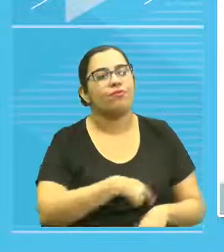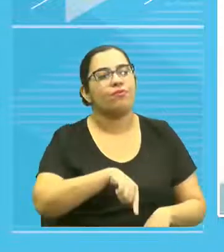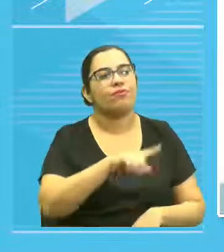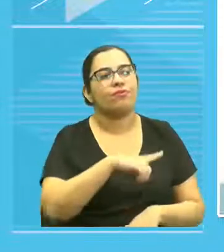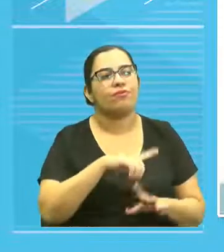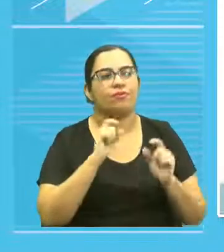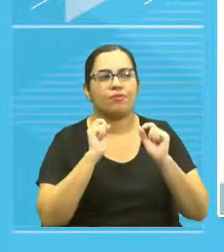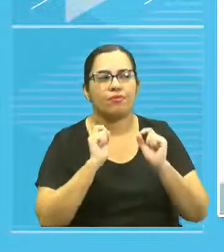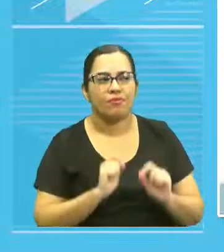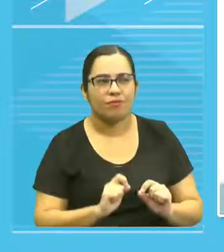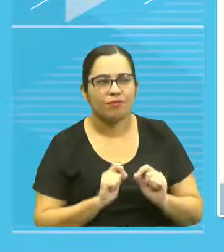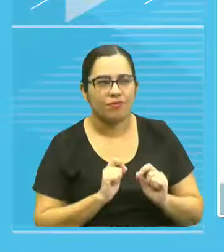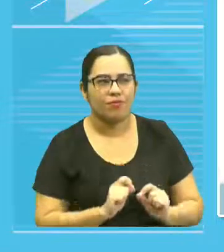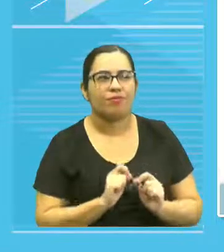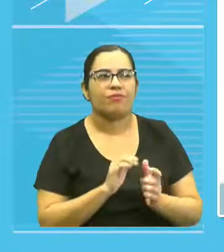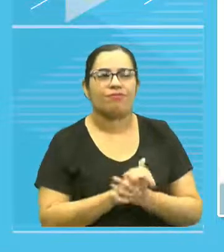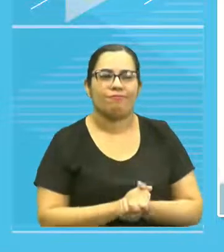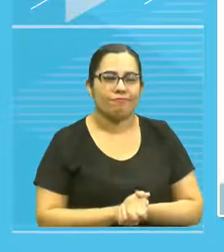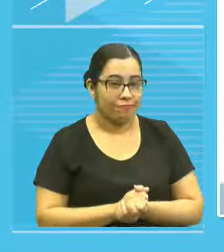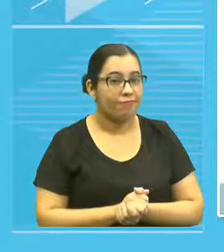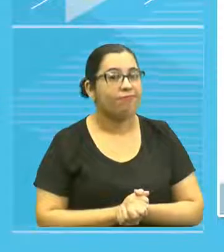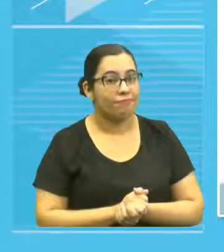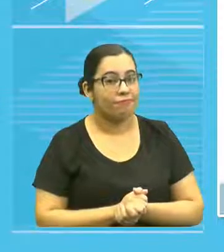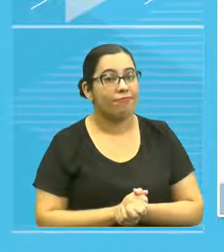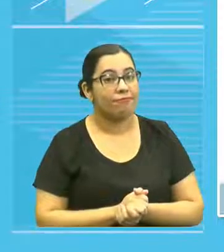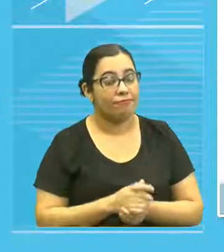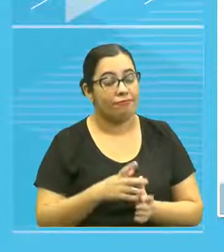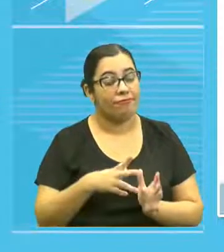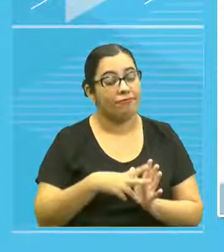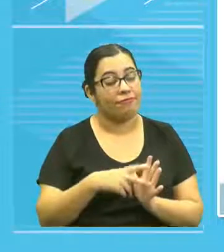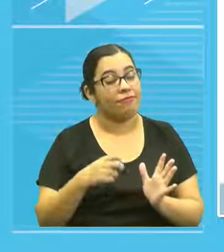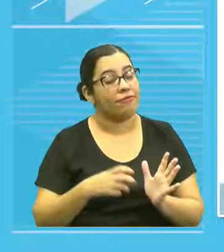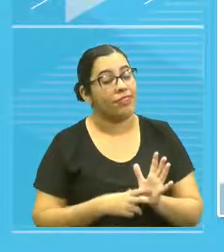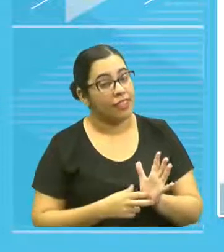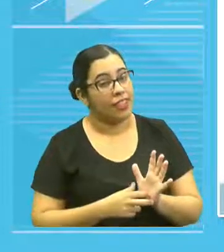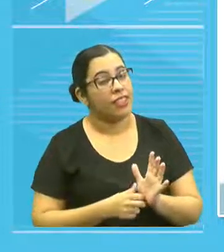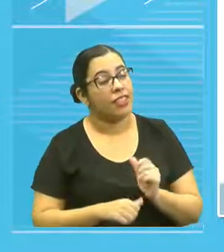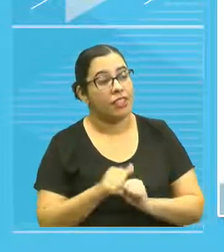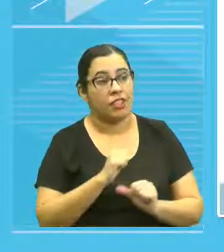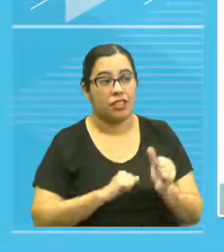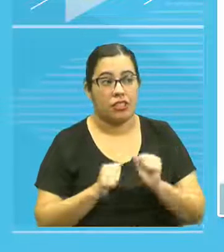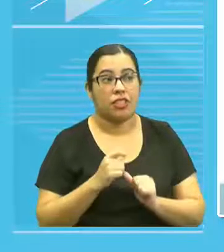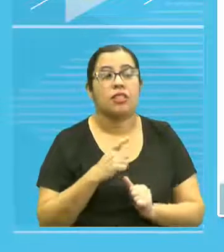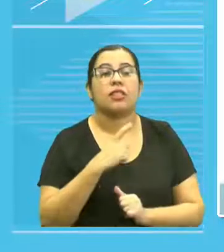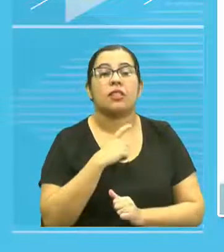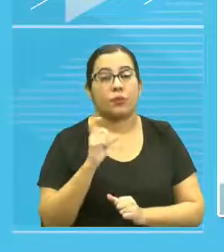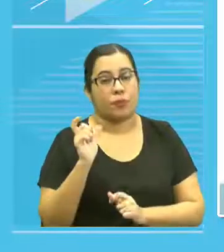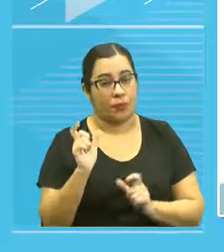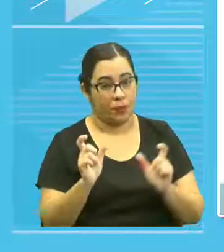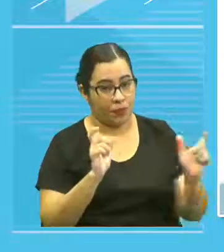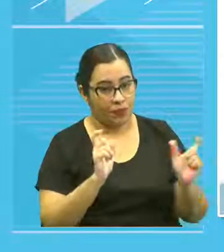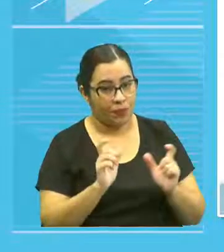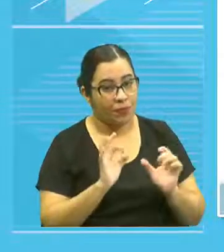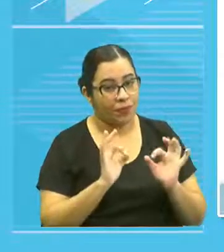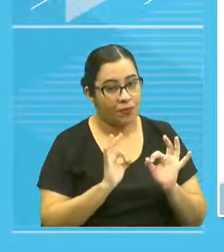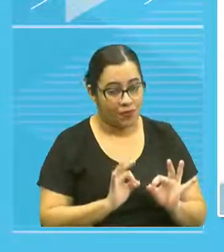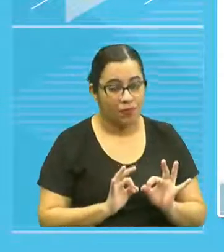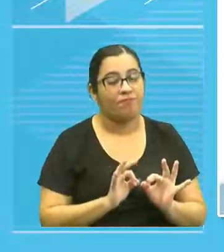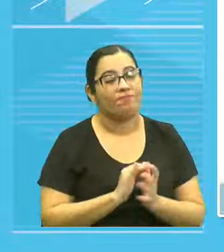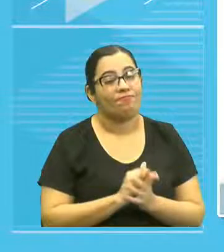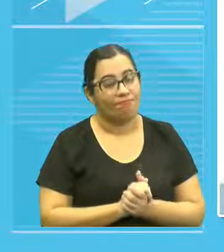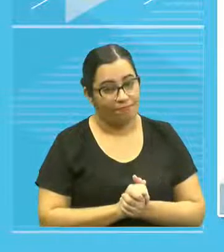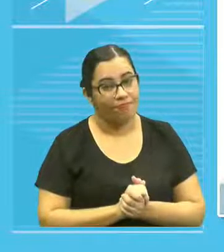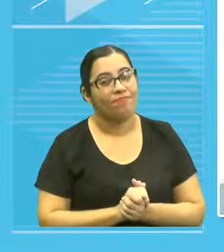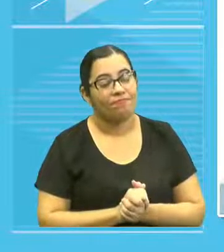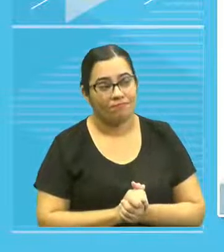correr em desvio de escolha vocabular as palavras existem e não